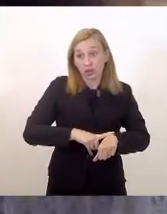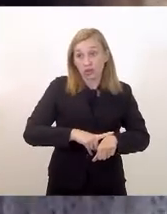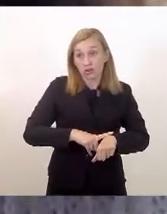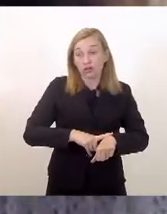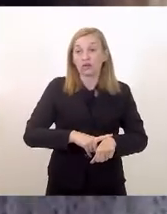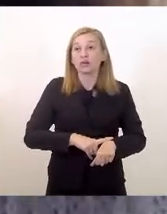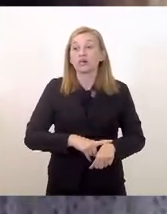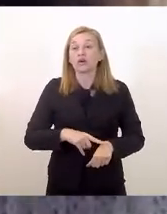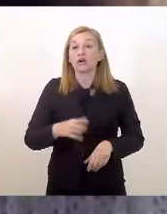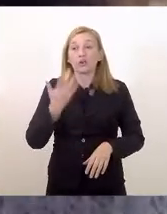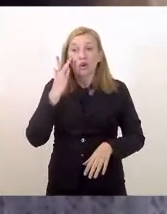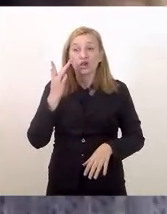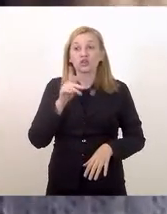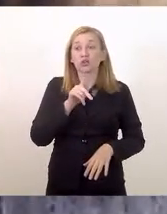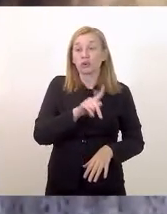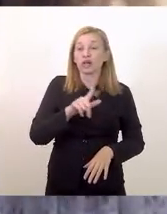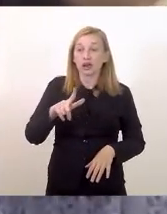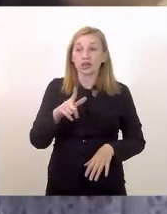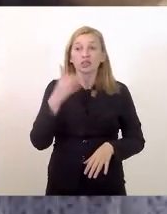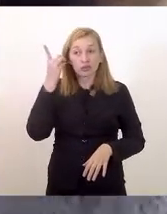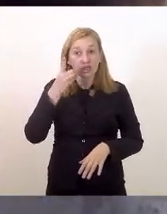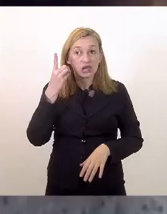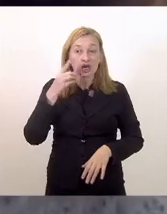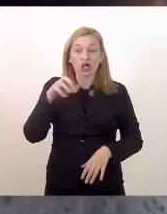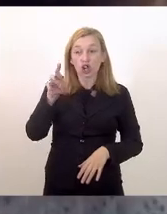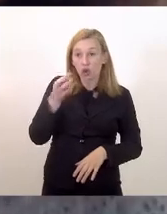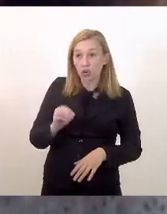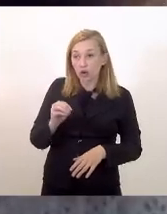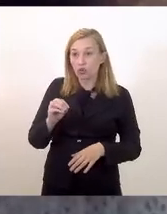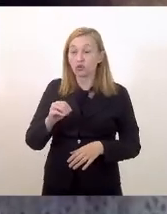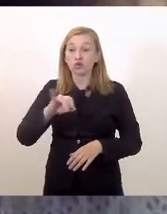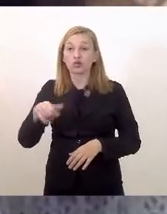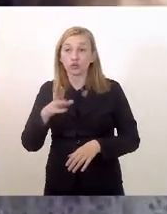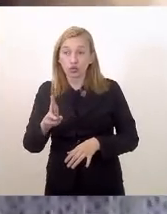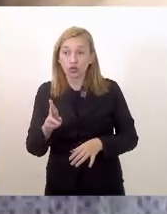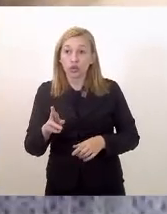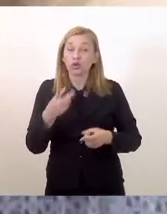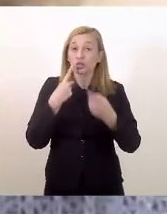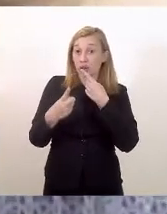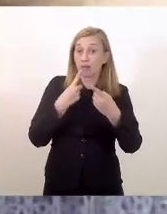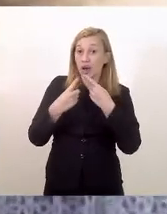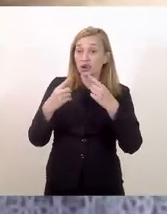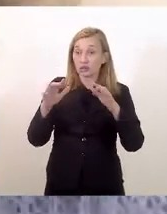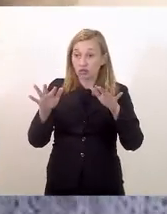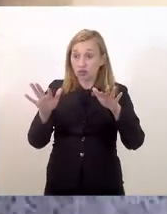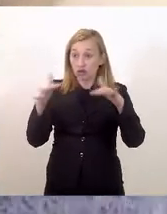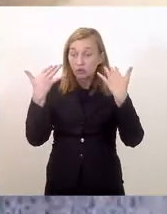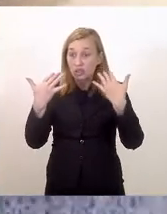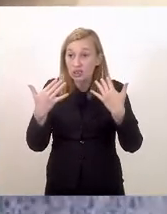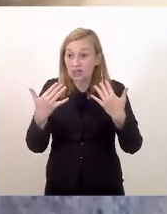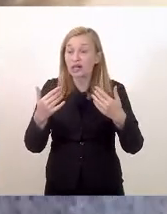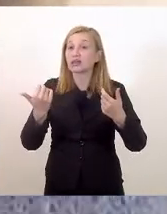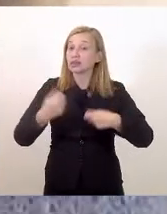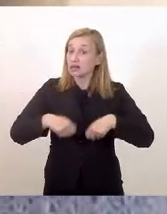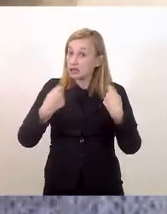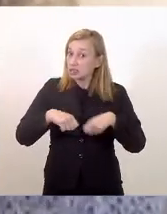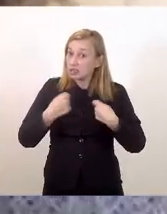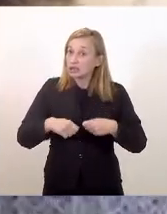do deputado Eurico Júnior levanta novamente o debate e nos chama a atenção da necessidade dessa